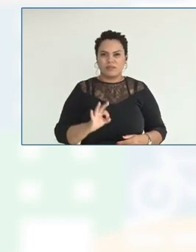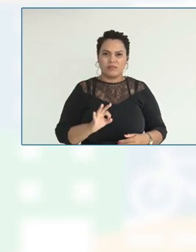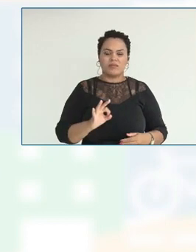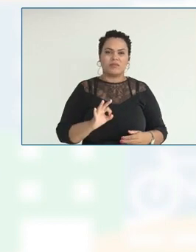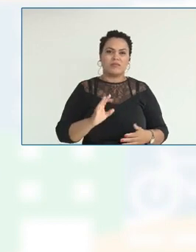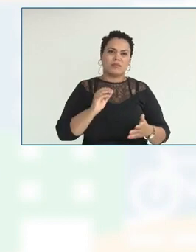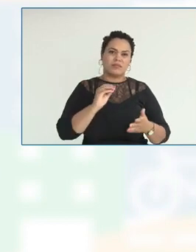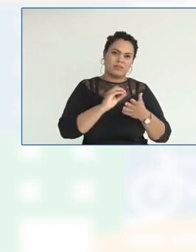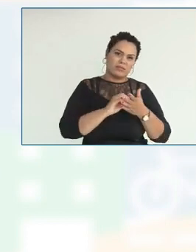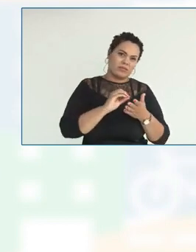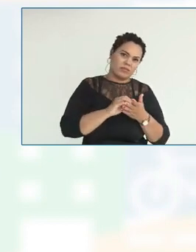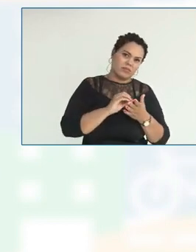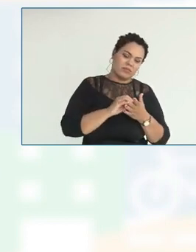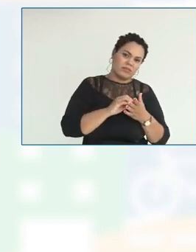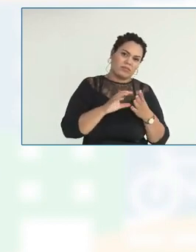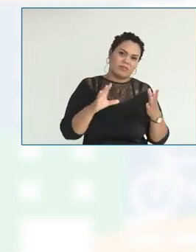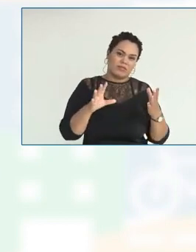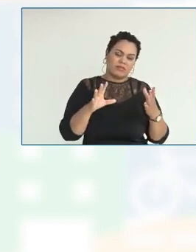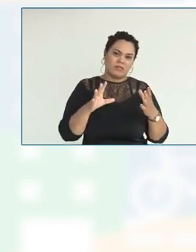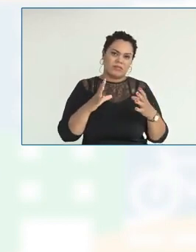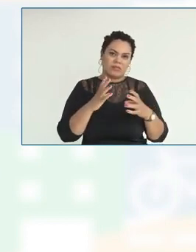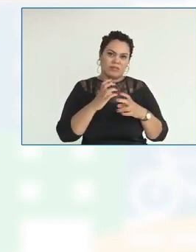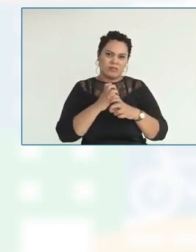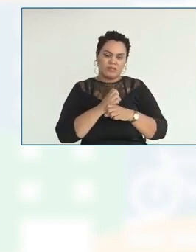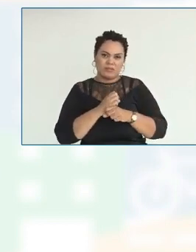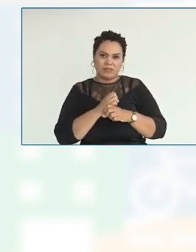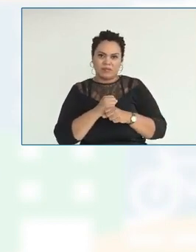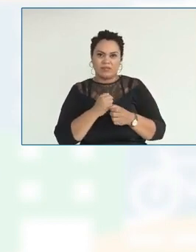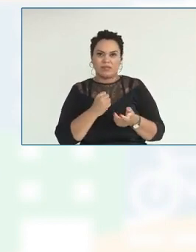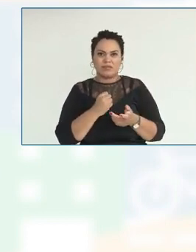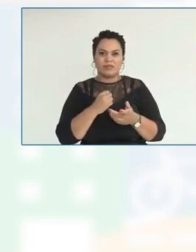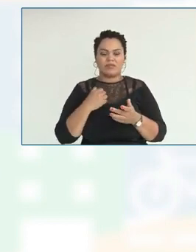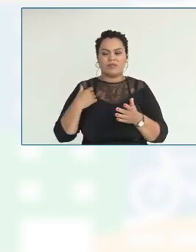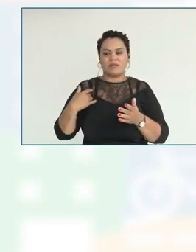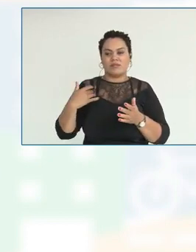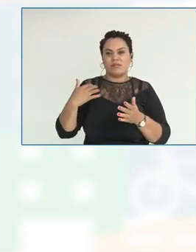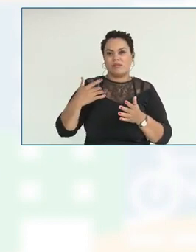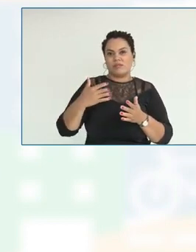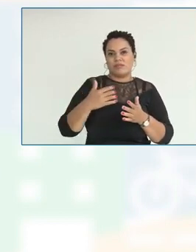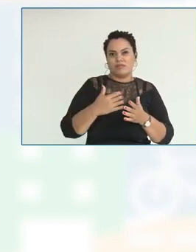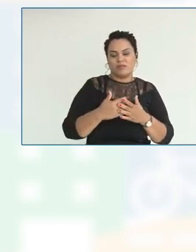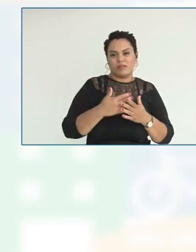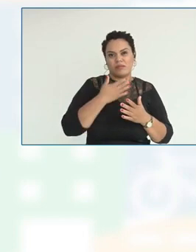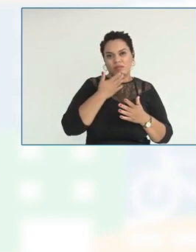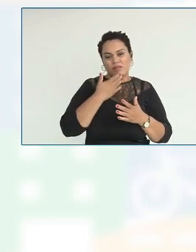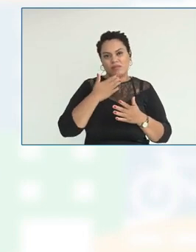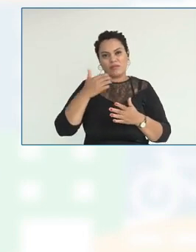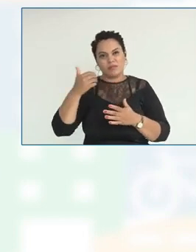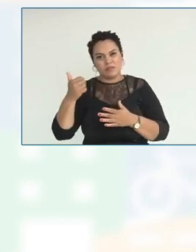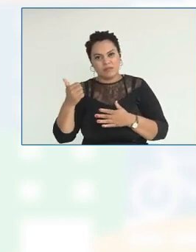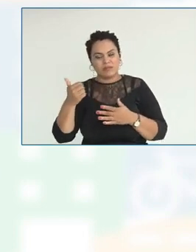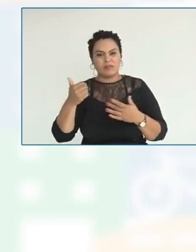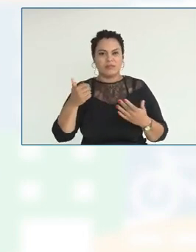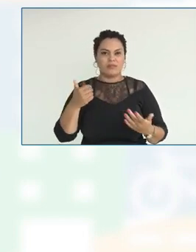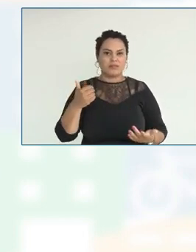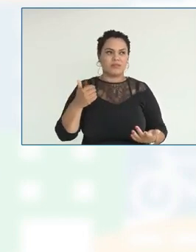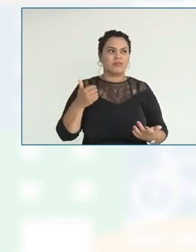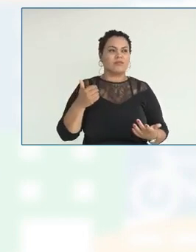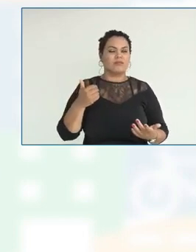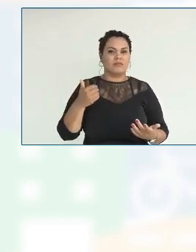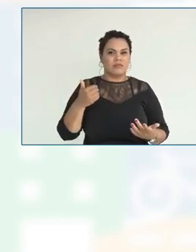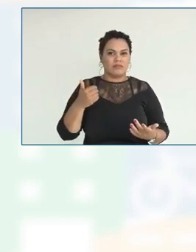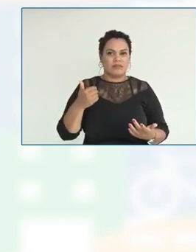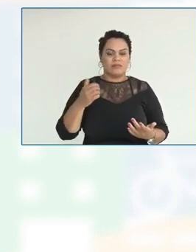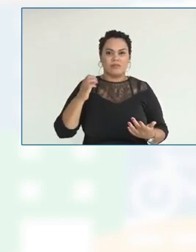tá? Eu não vou falar de todos, mas a gente observa que ao longo do tempo teve uma melhora, né? Nesse percentual